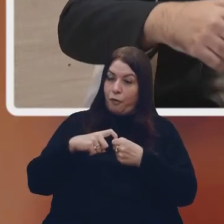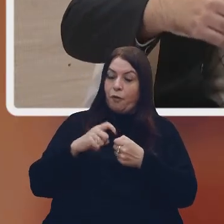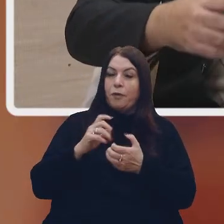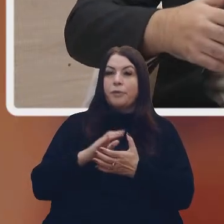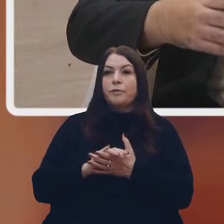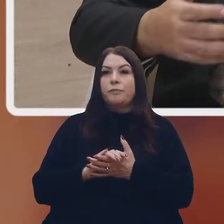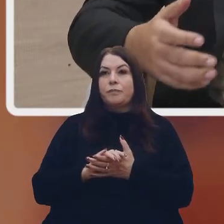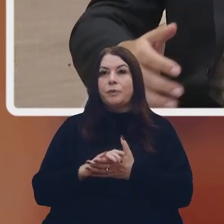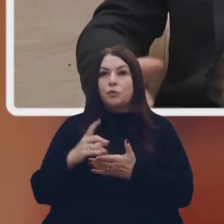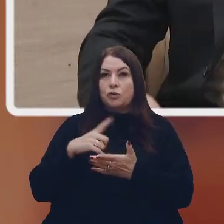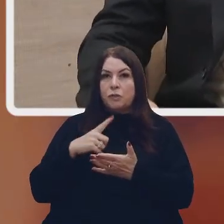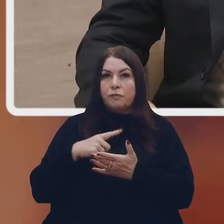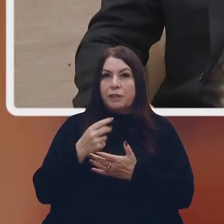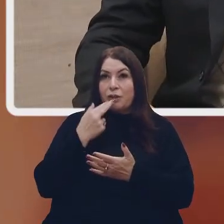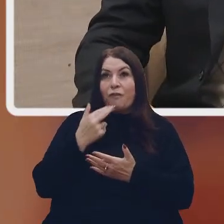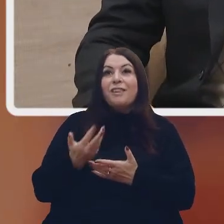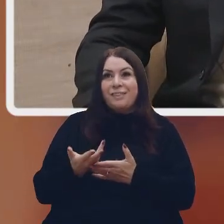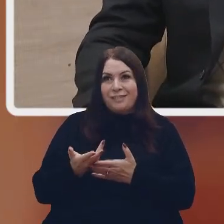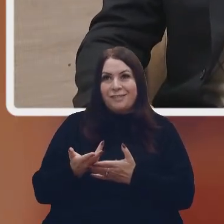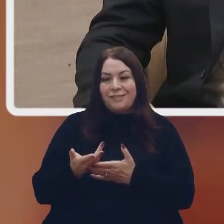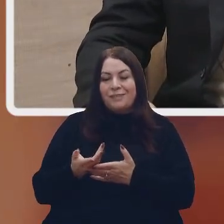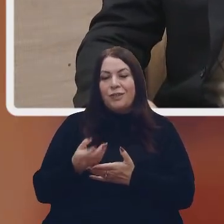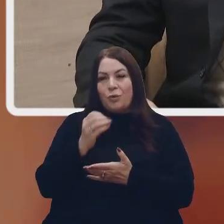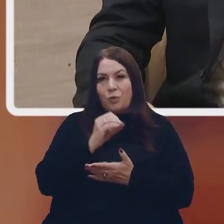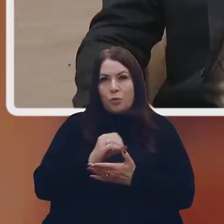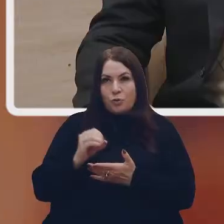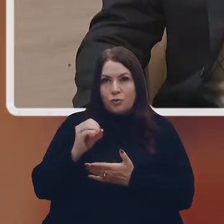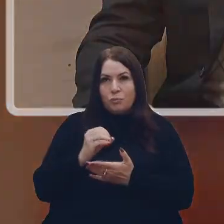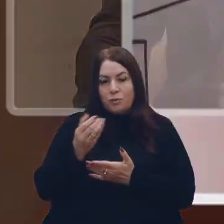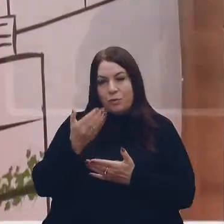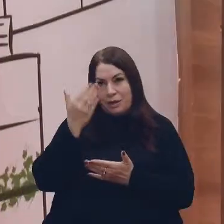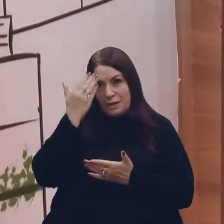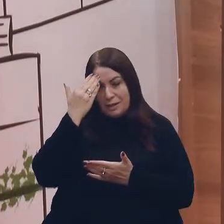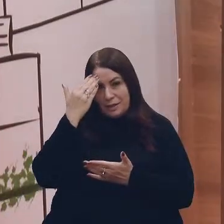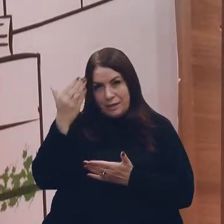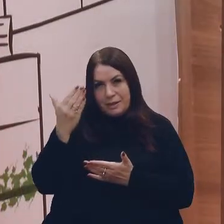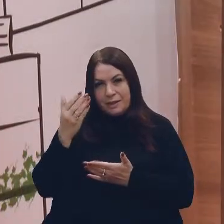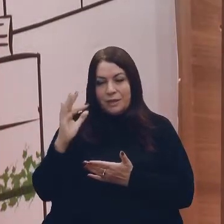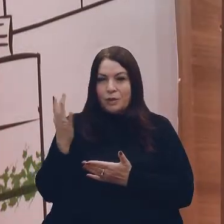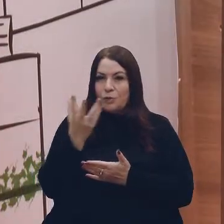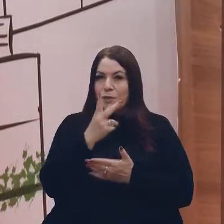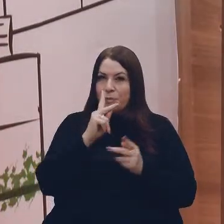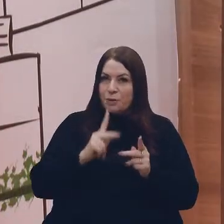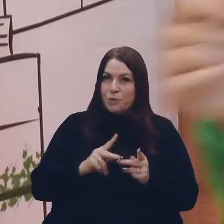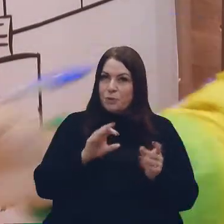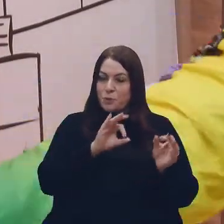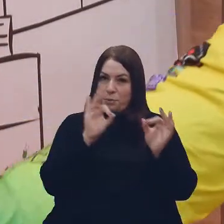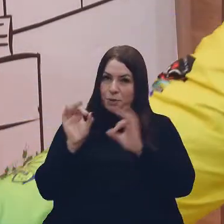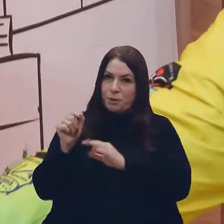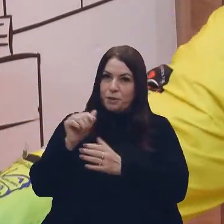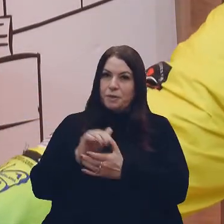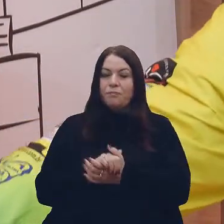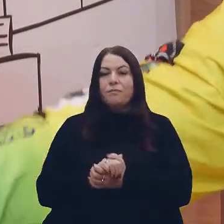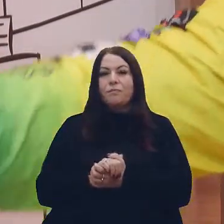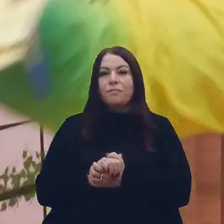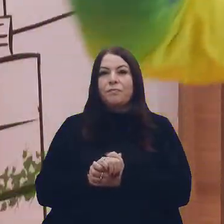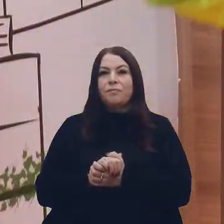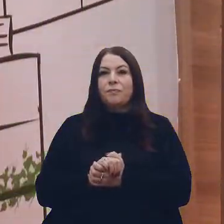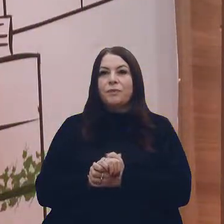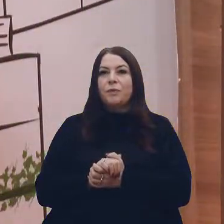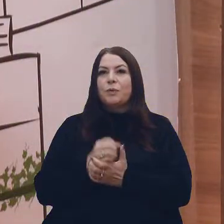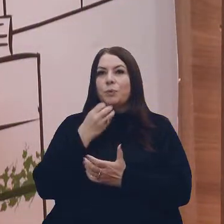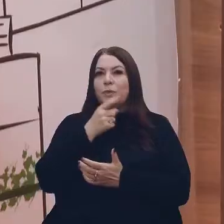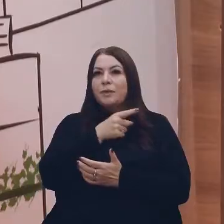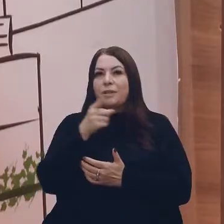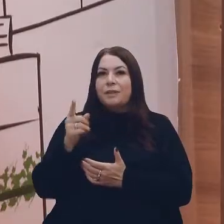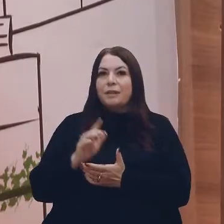medida em que tivermos novidades. Ótimo, eu quero agradecer aí ao público também, né? E contar